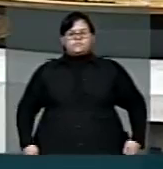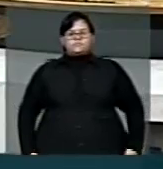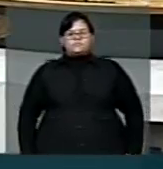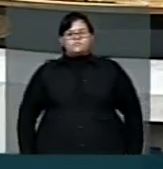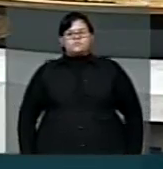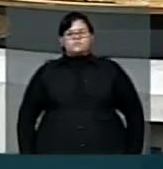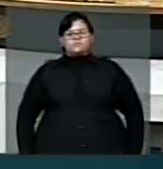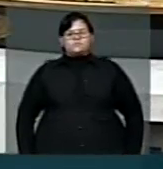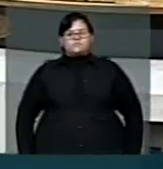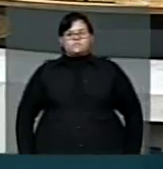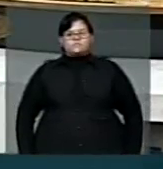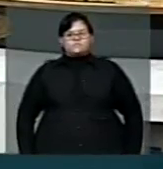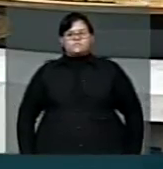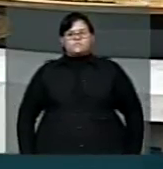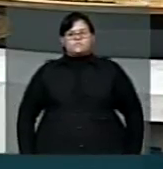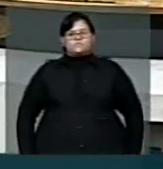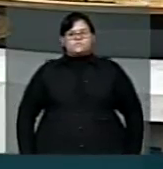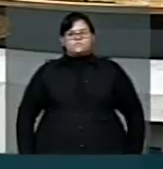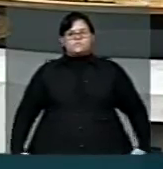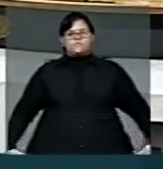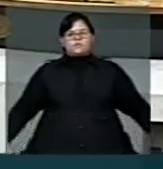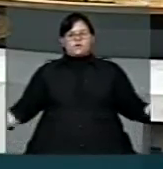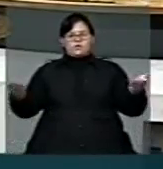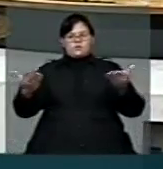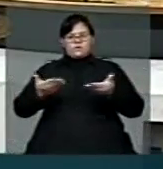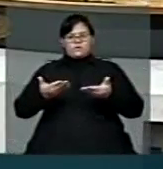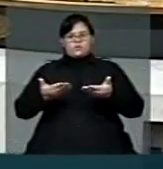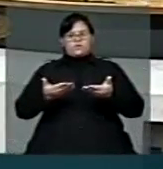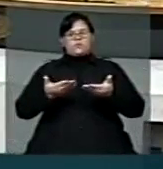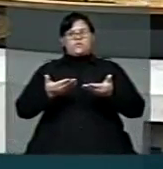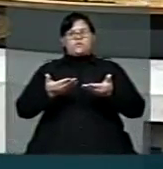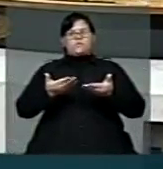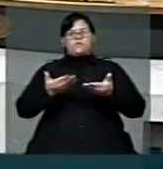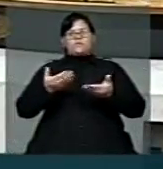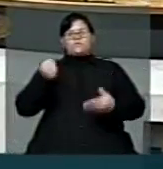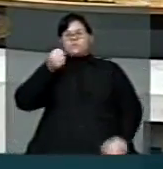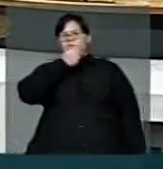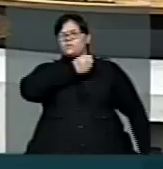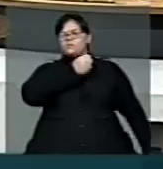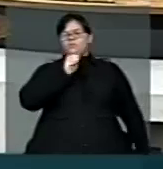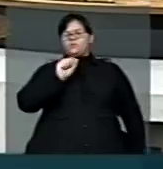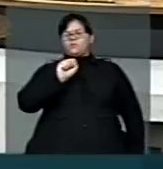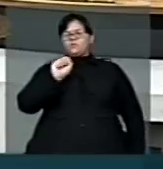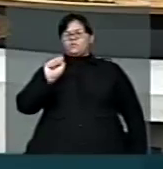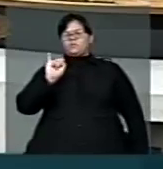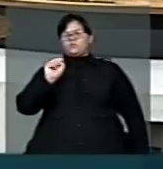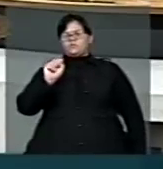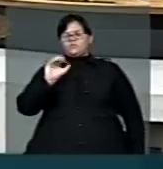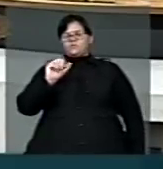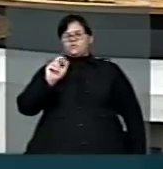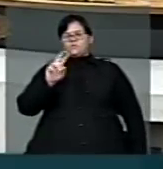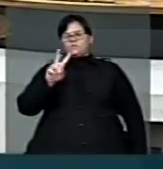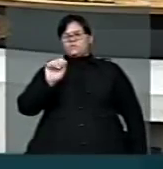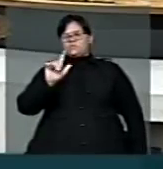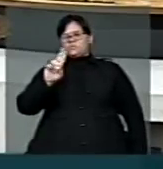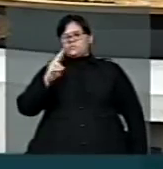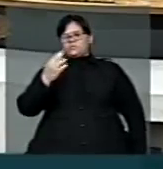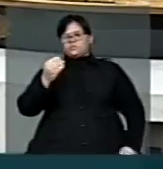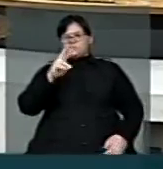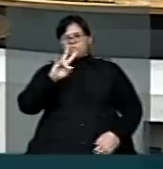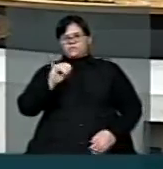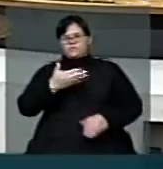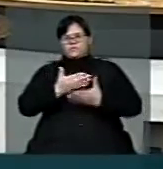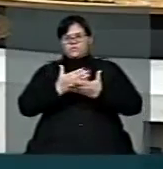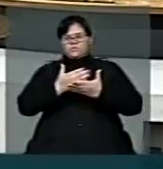Bom, nós, nesse momento, vamos passar a palavra ao deputado Assis Carvalho, que está dividindo o tempo com a deputada Érica Cocai.